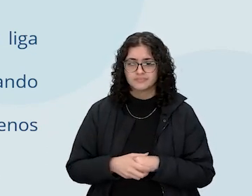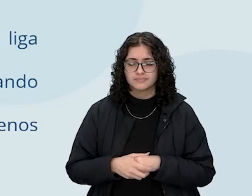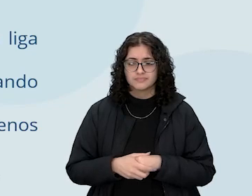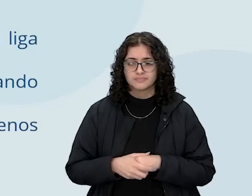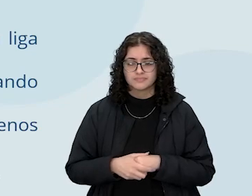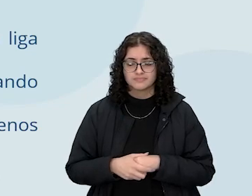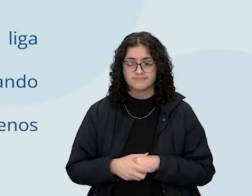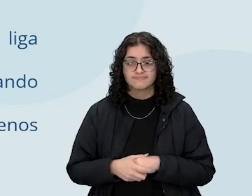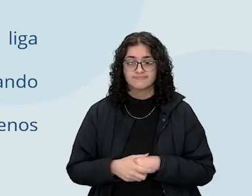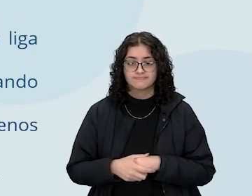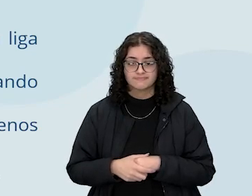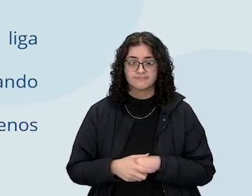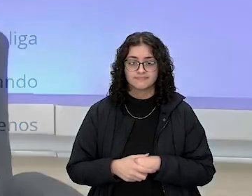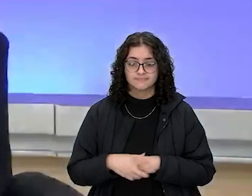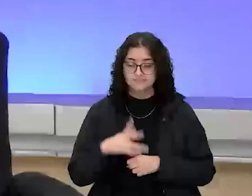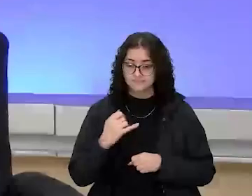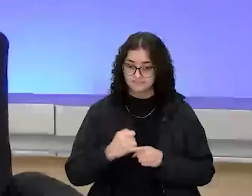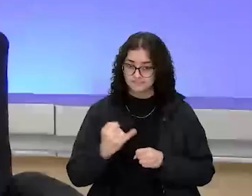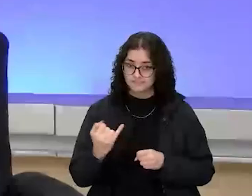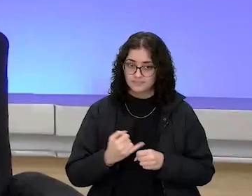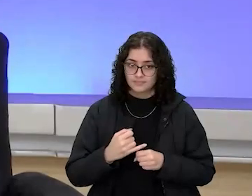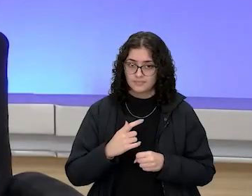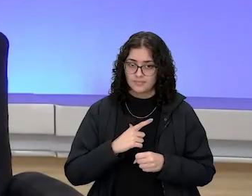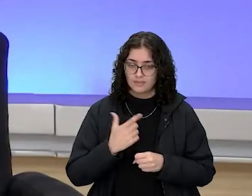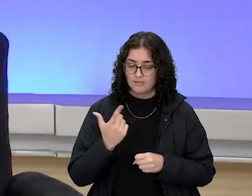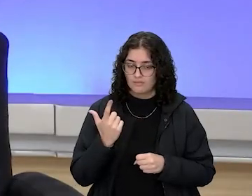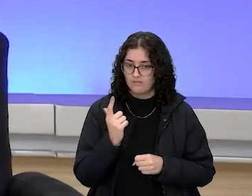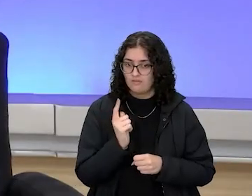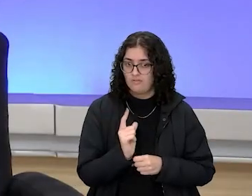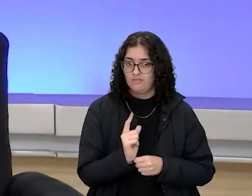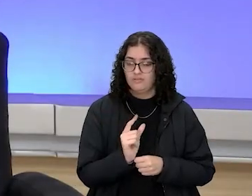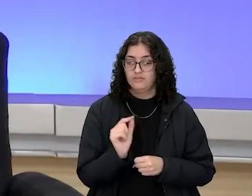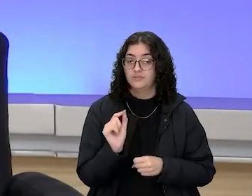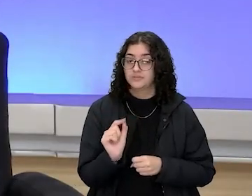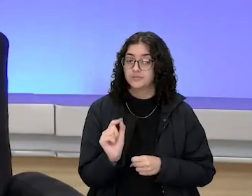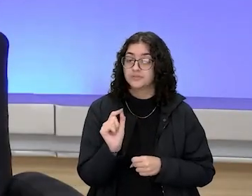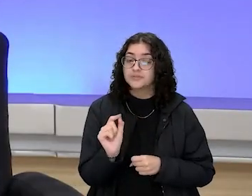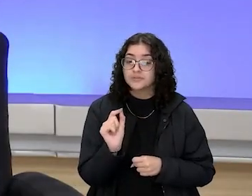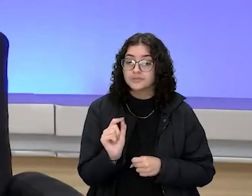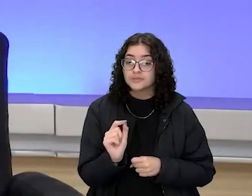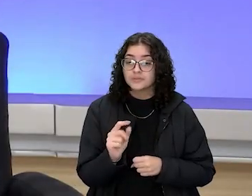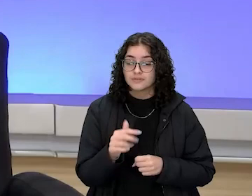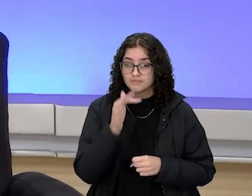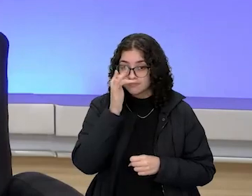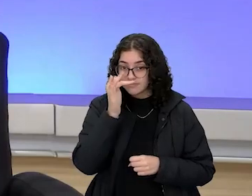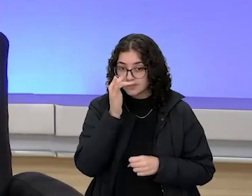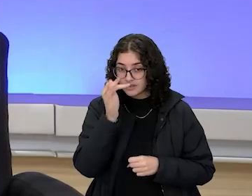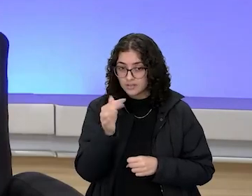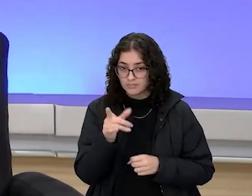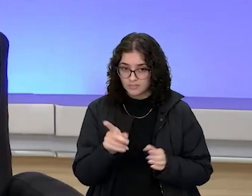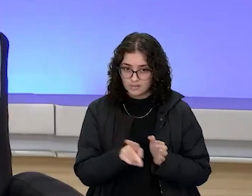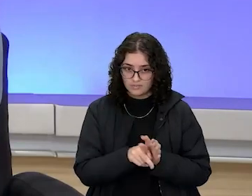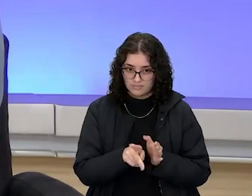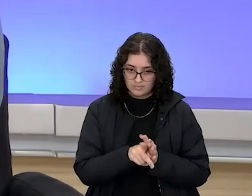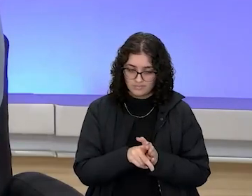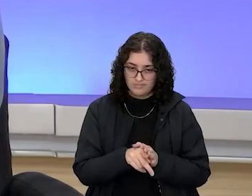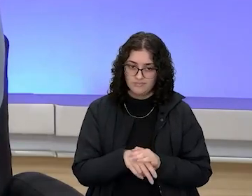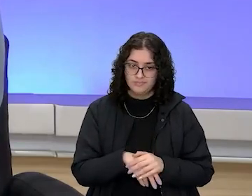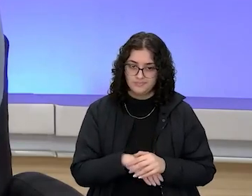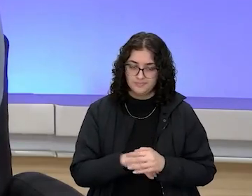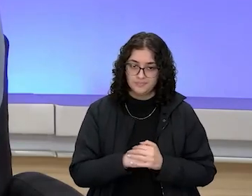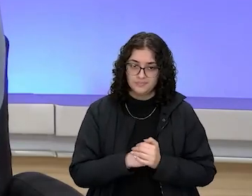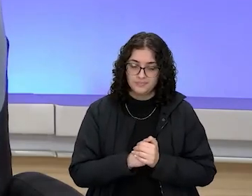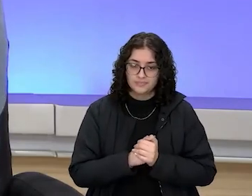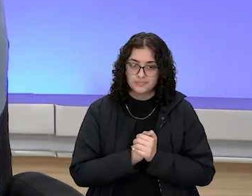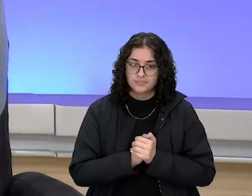vou ter tanto íons alumínio para reagir com a planta, as células da planta, e